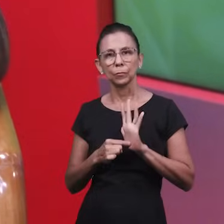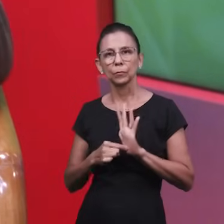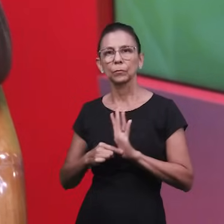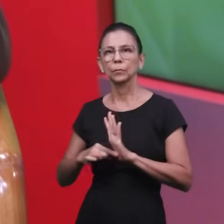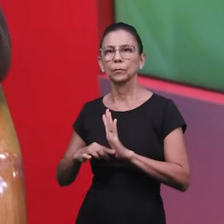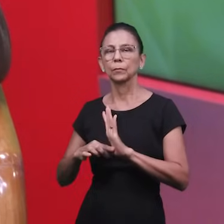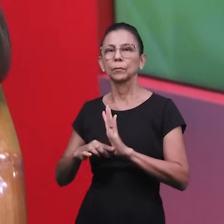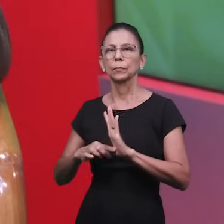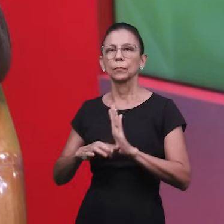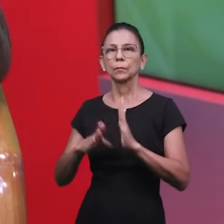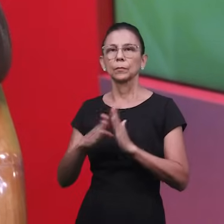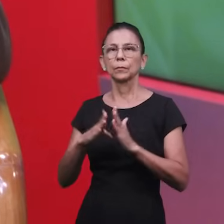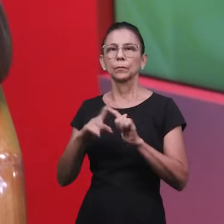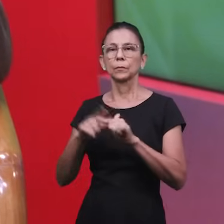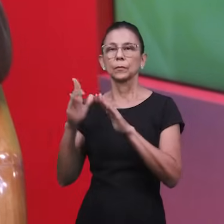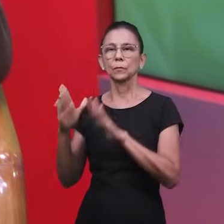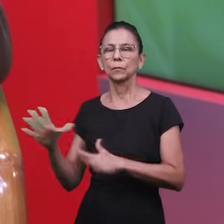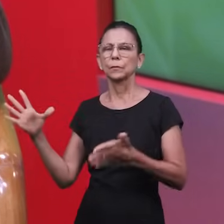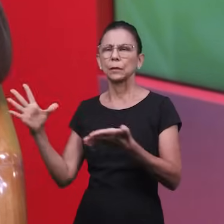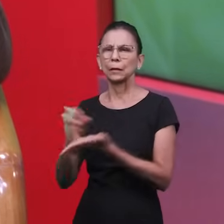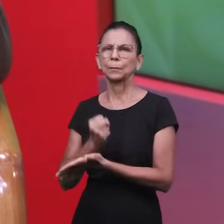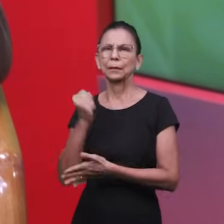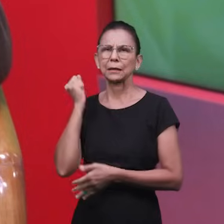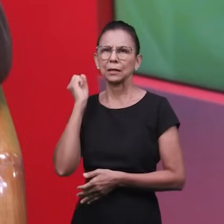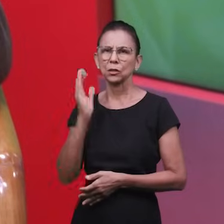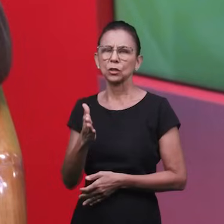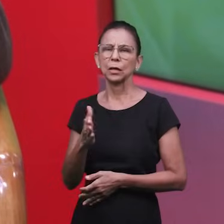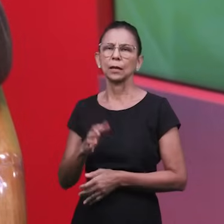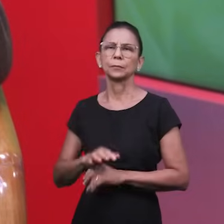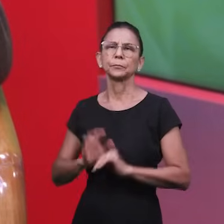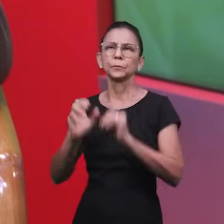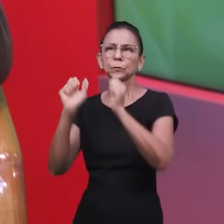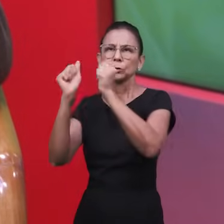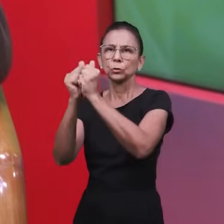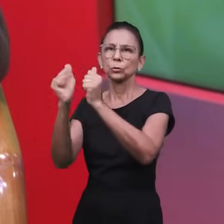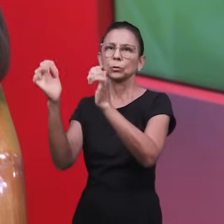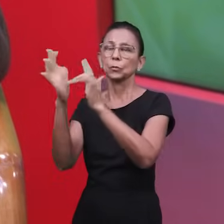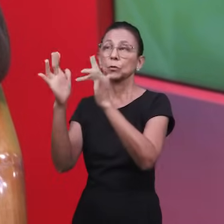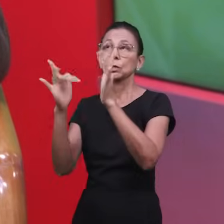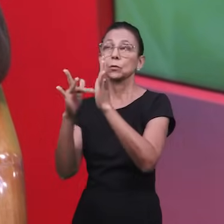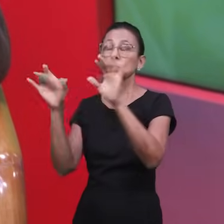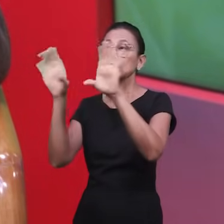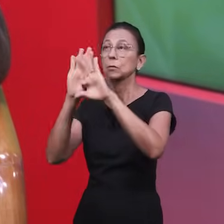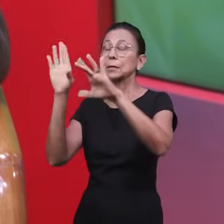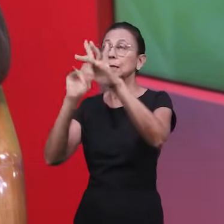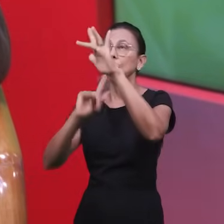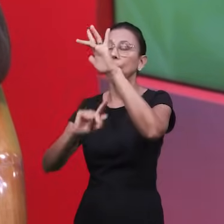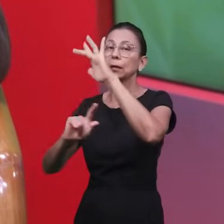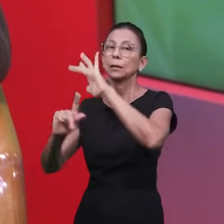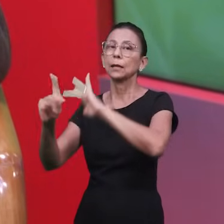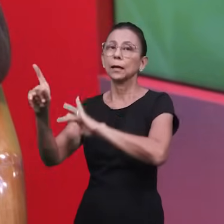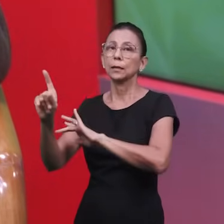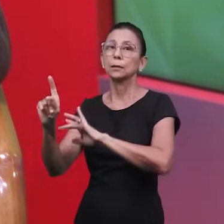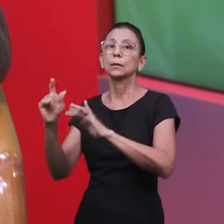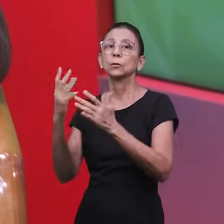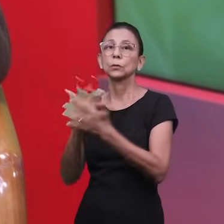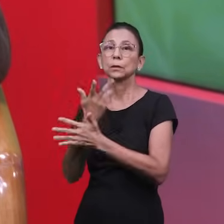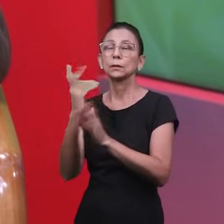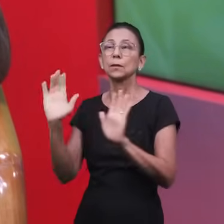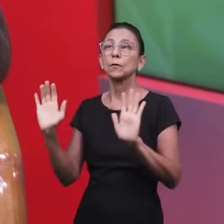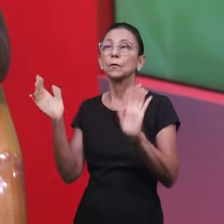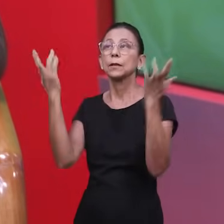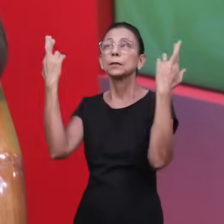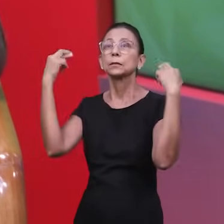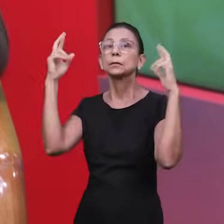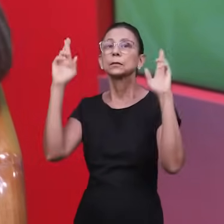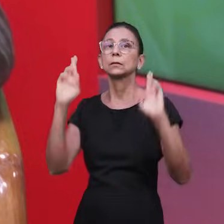e ela está com o noivo, com o Senhor Jesus, exatamente na eternidade, nas bodas do